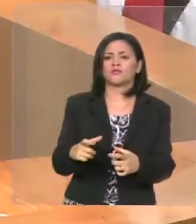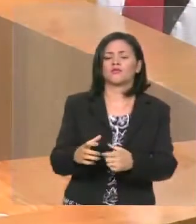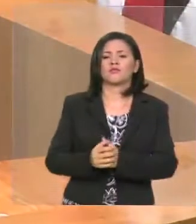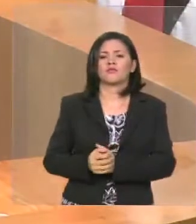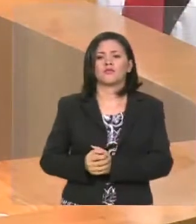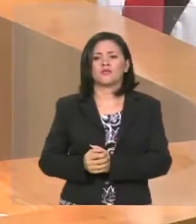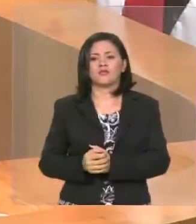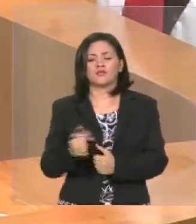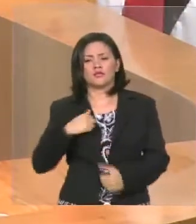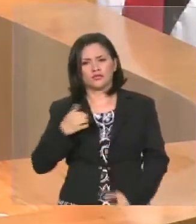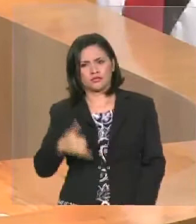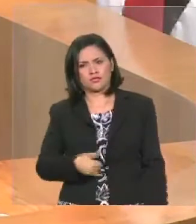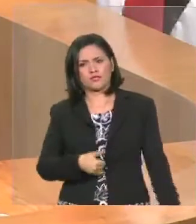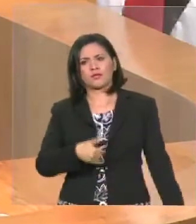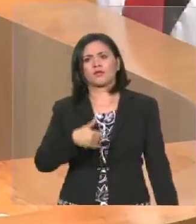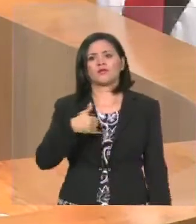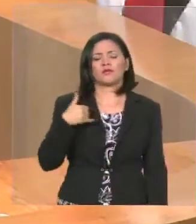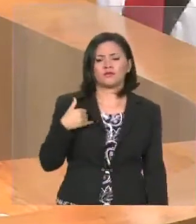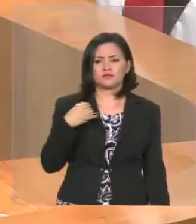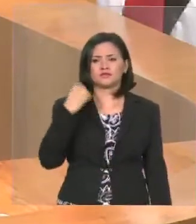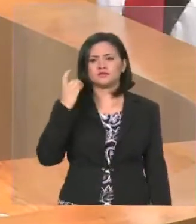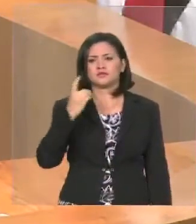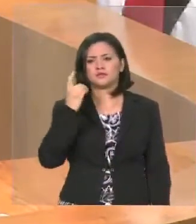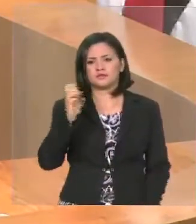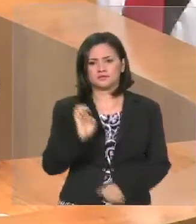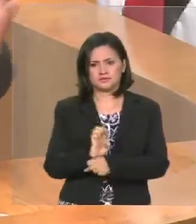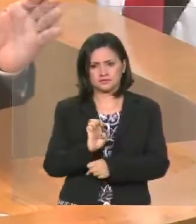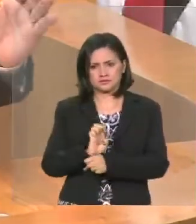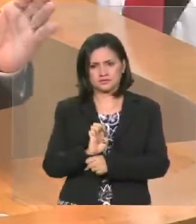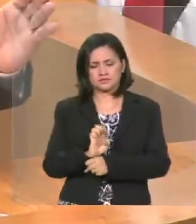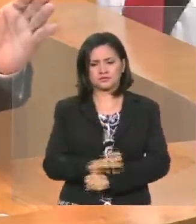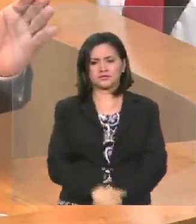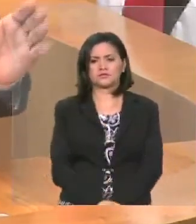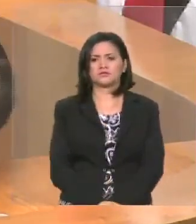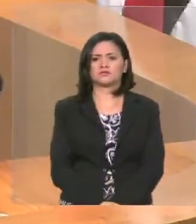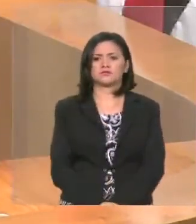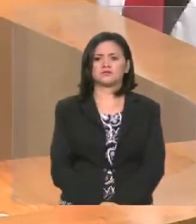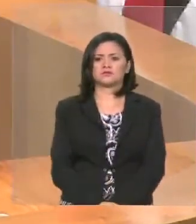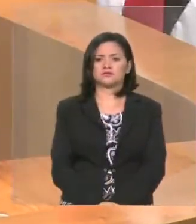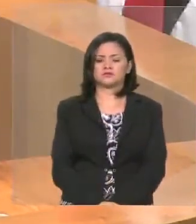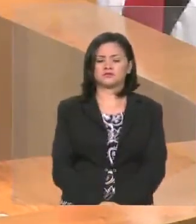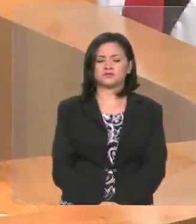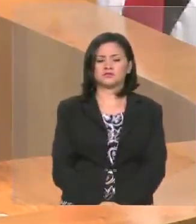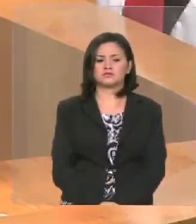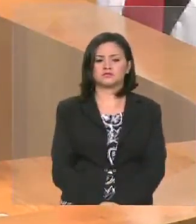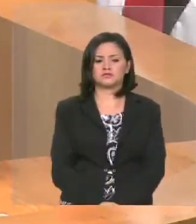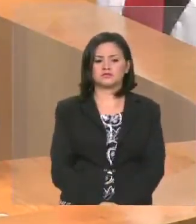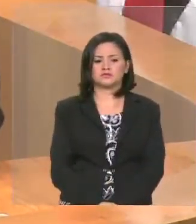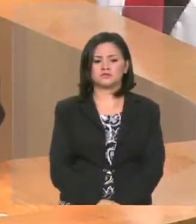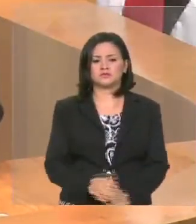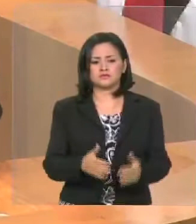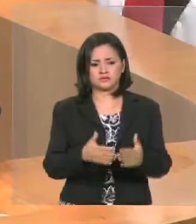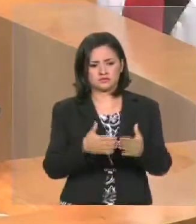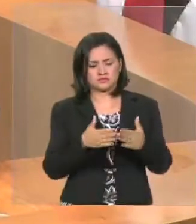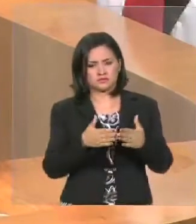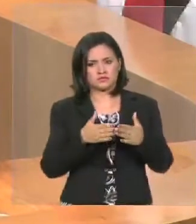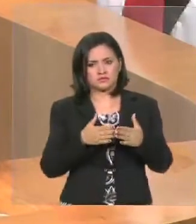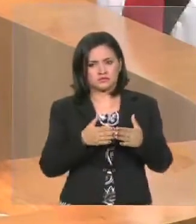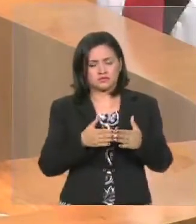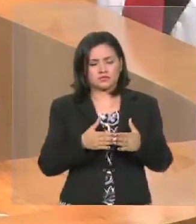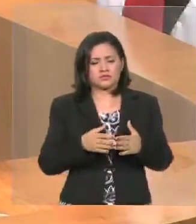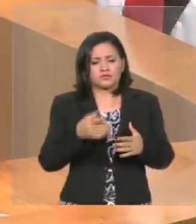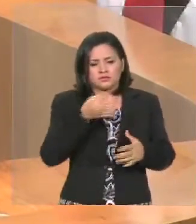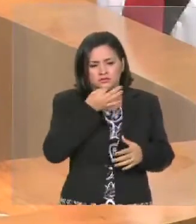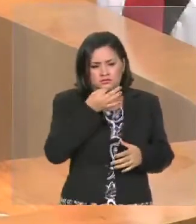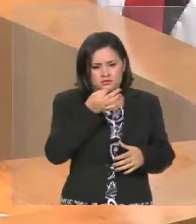estadual. Eu não tenho vergonha de ser deputado estadual. Deputado, deputado Hélito, Vossa Excelência, quando possível, me permite